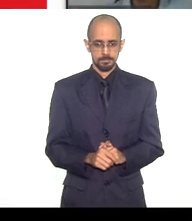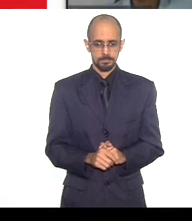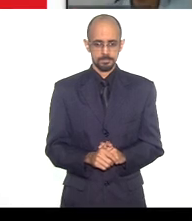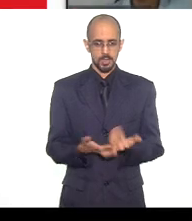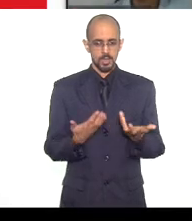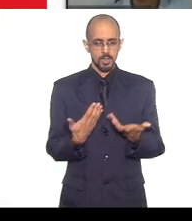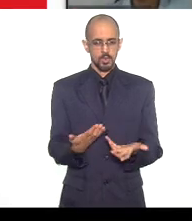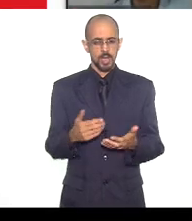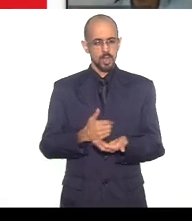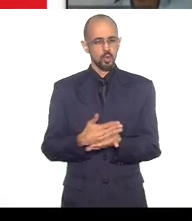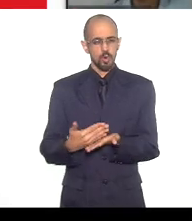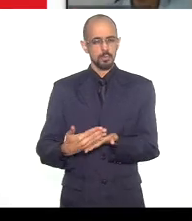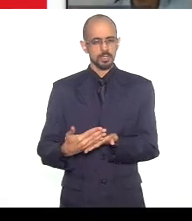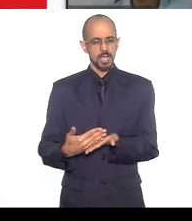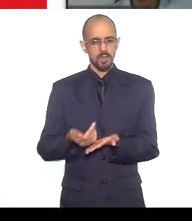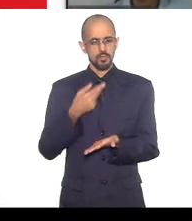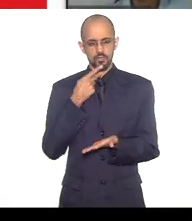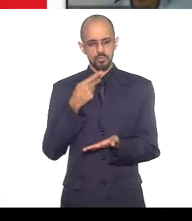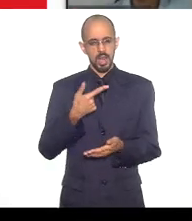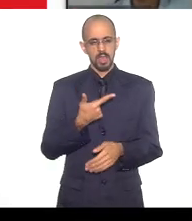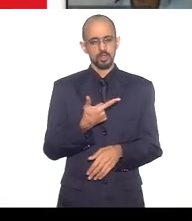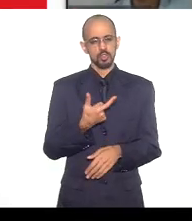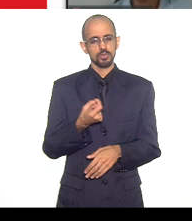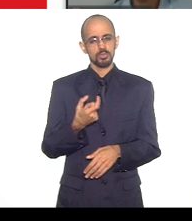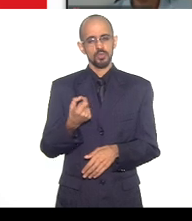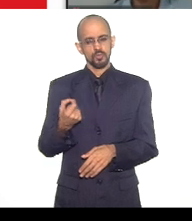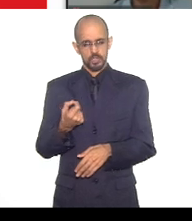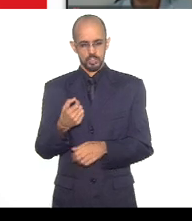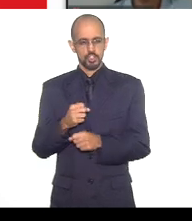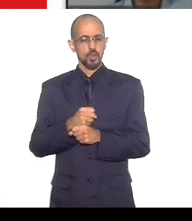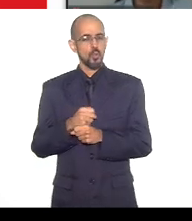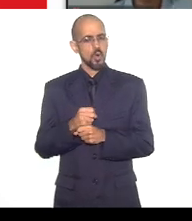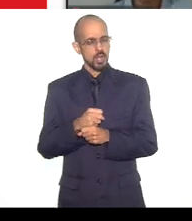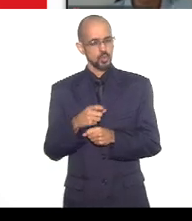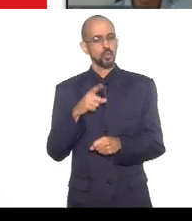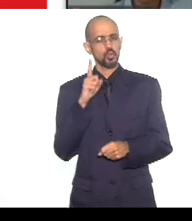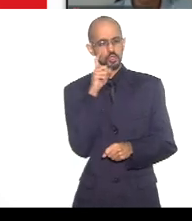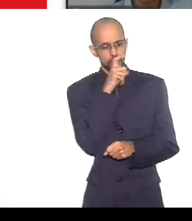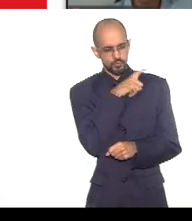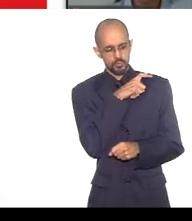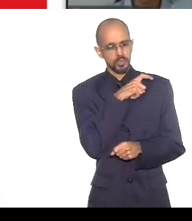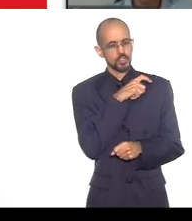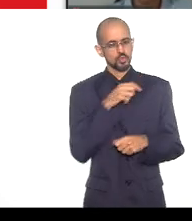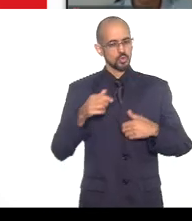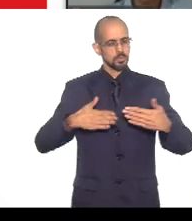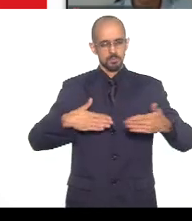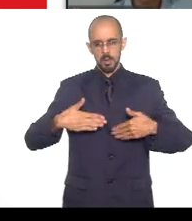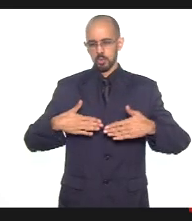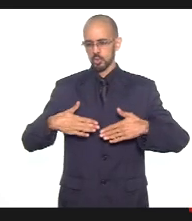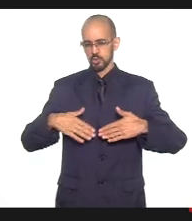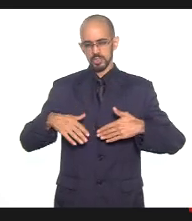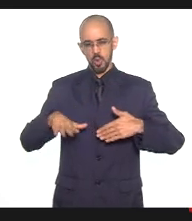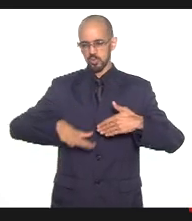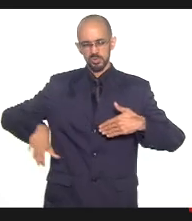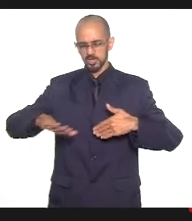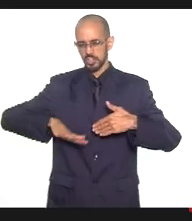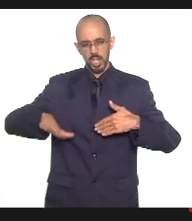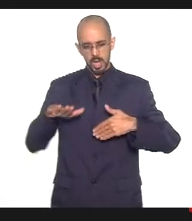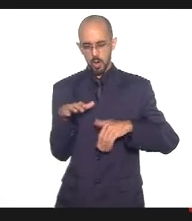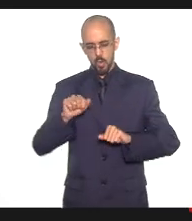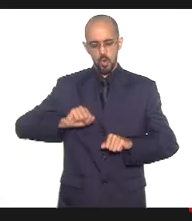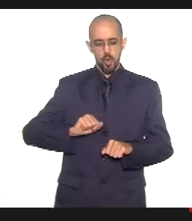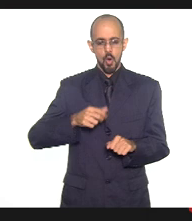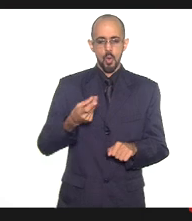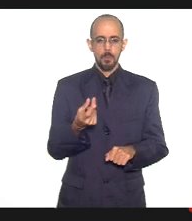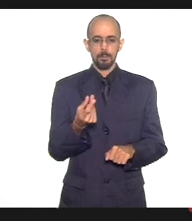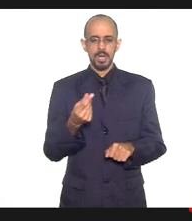Eu queria começar um pouco falando do ano de 2020, que foi um ano difícil para a indústria como um todo. Por um lado, o preço internacional do